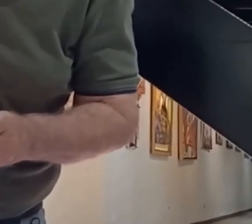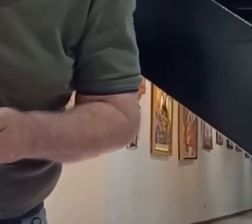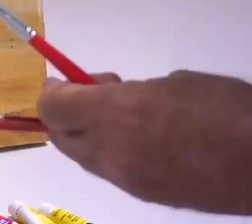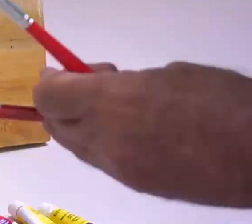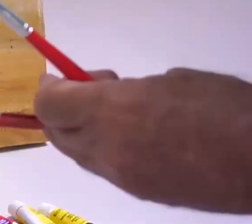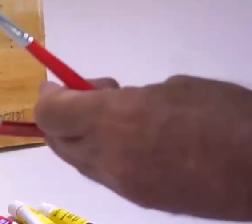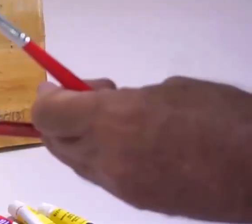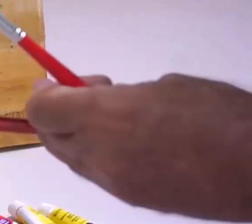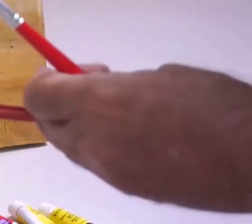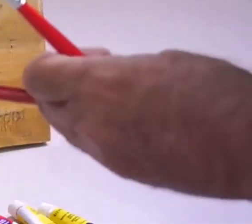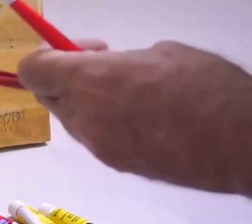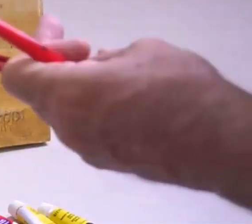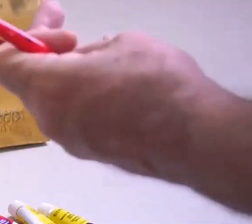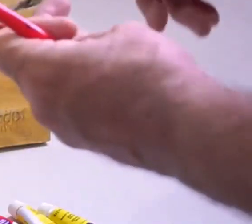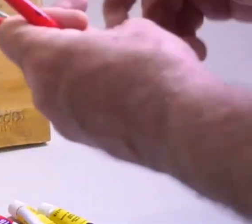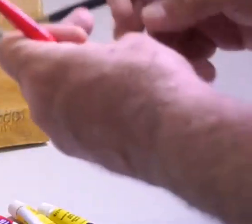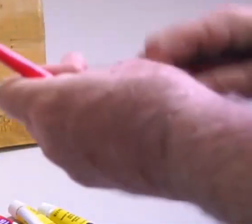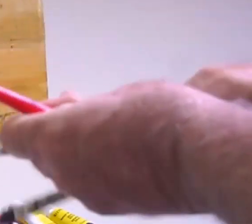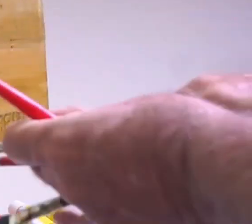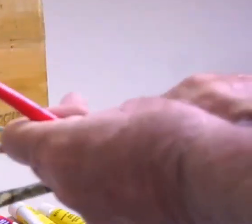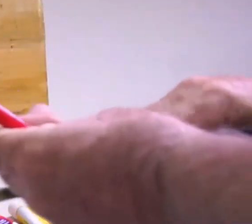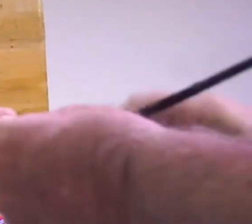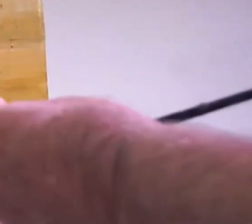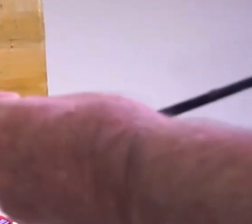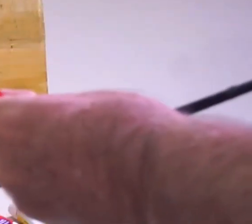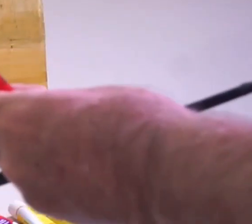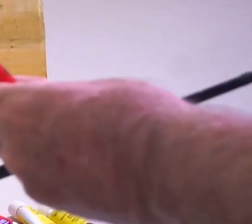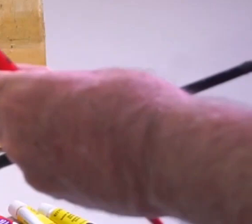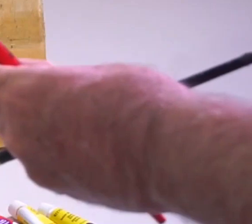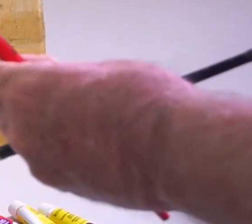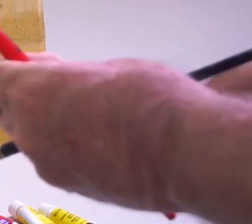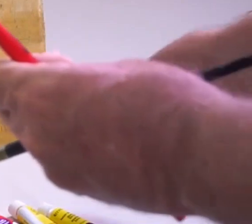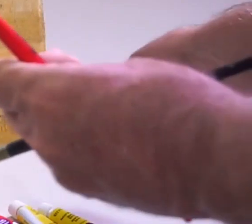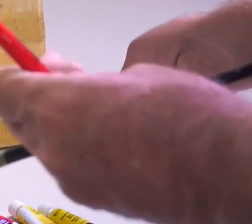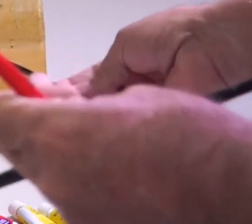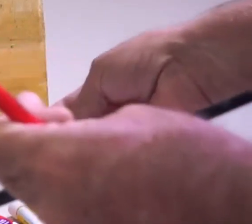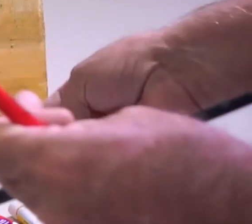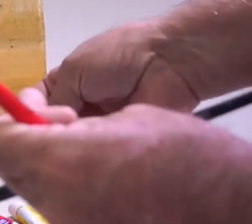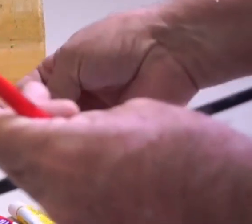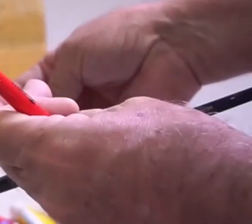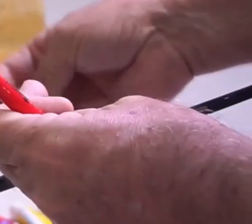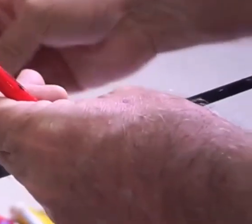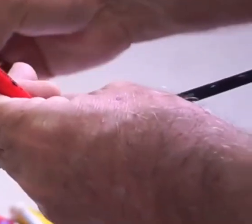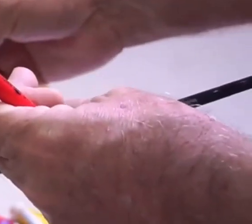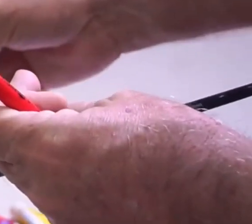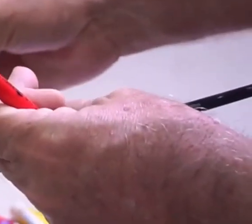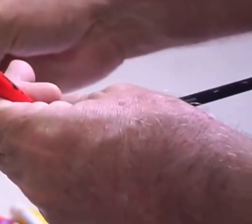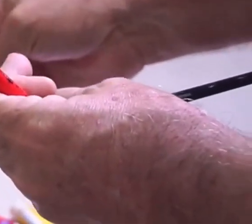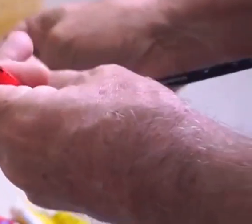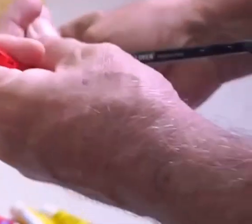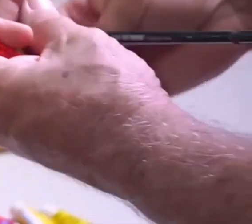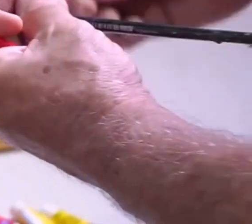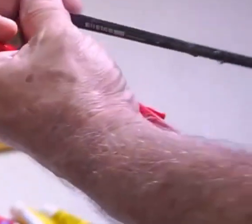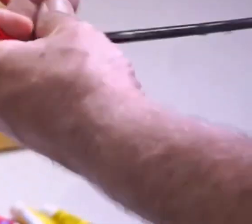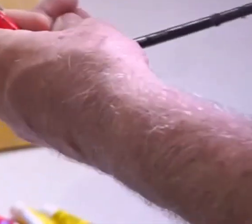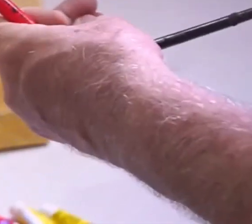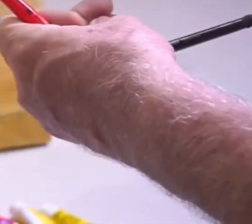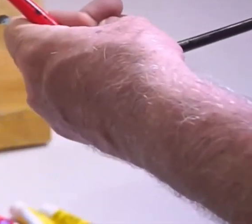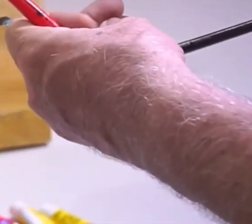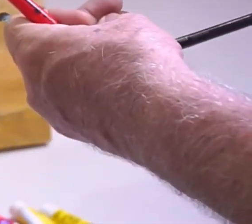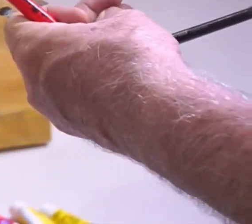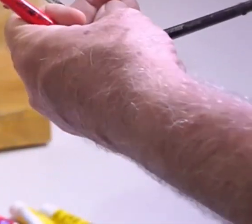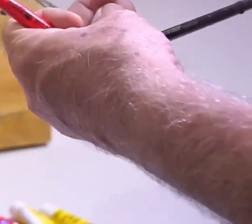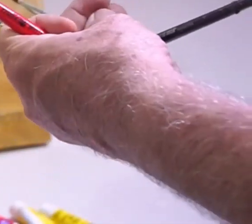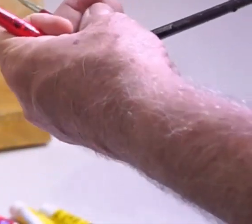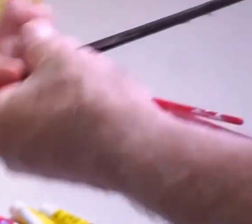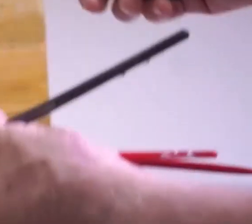você quer que fique. Esses são os traços. Existe pincel redondo, como eu mostrei que era para assinar, né? Que eu uso os pequenos. Mas existem